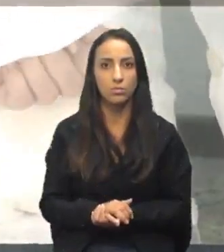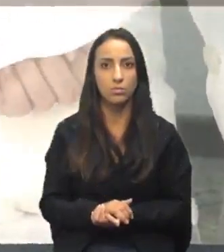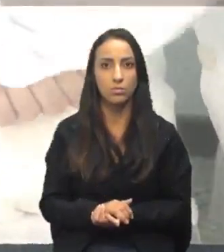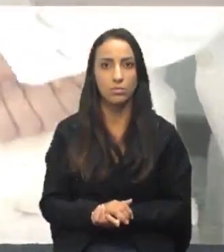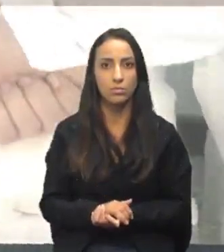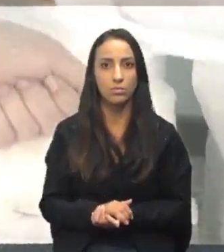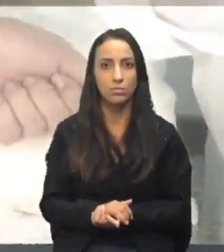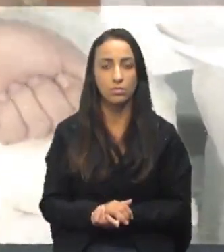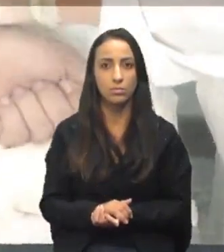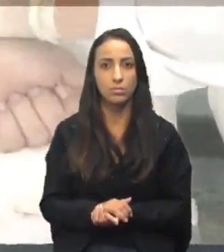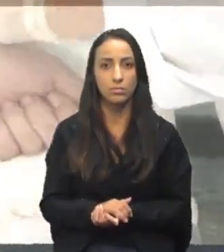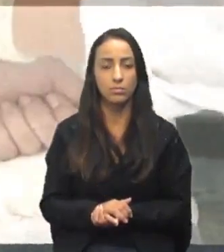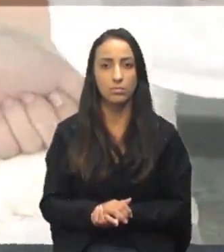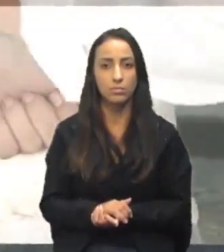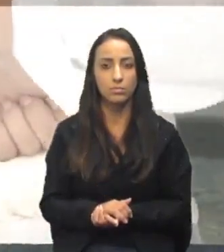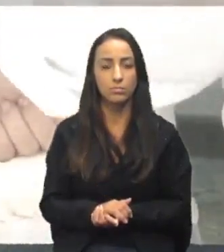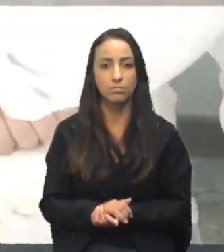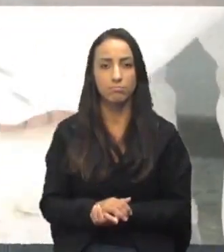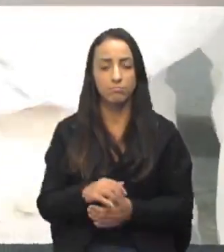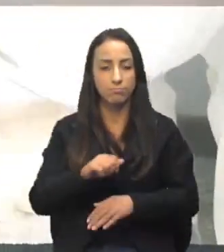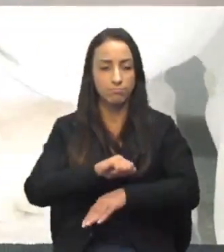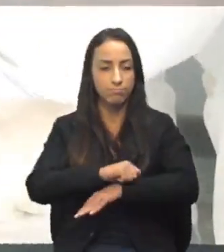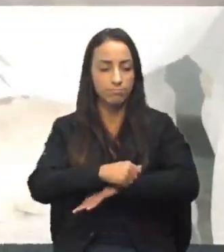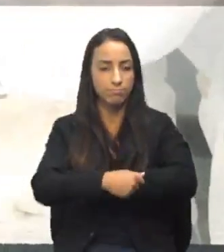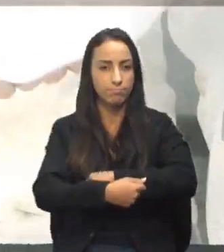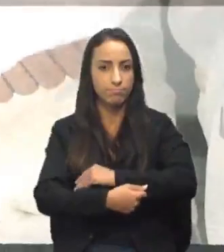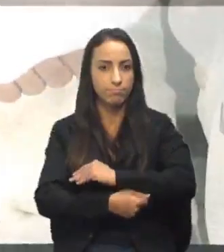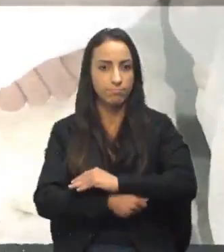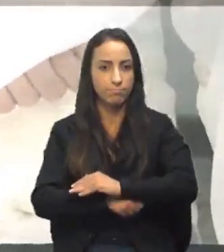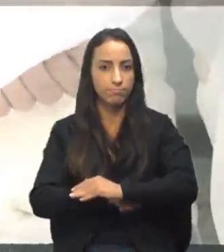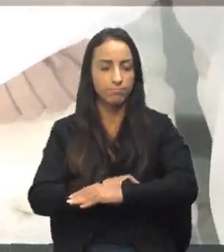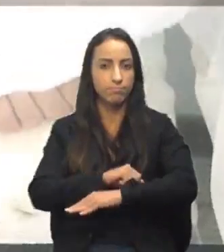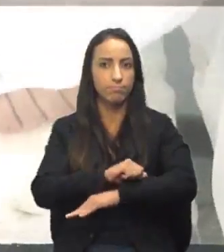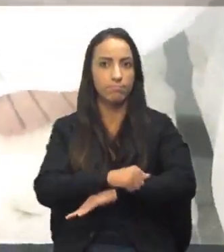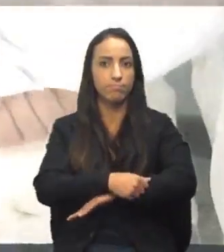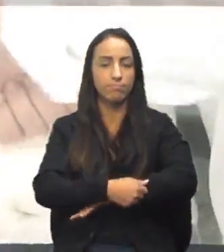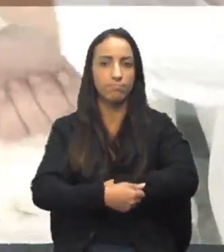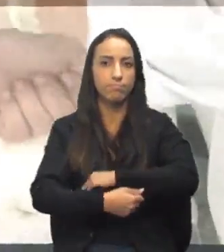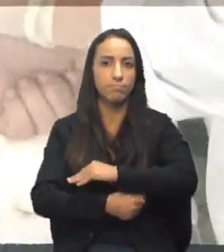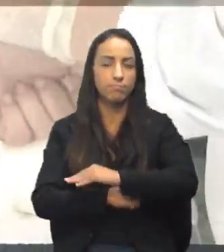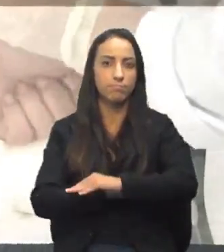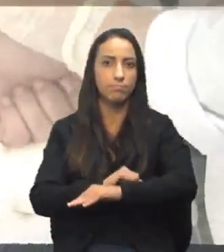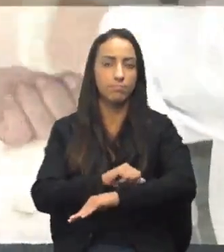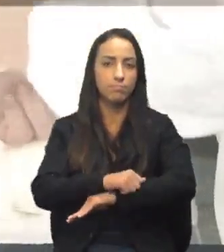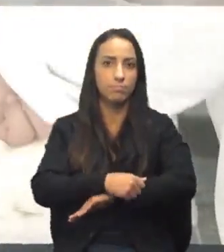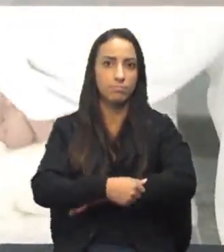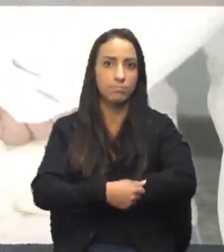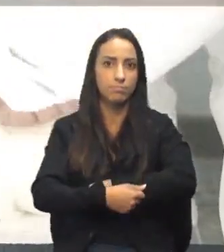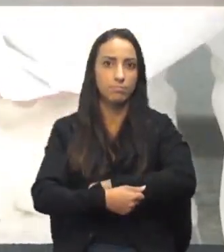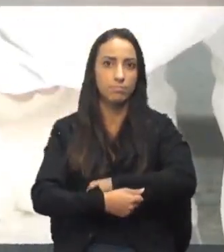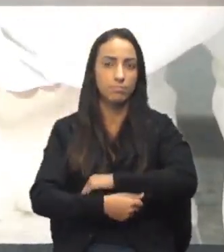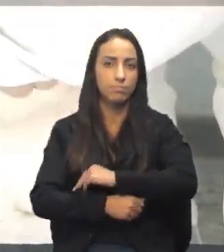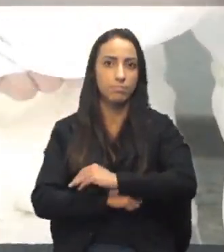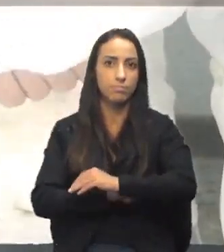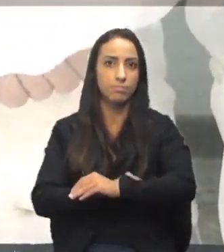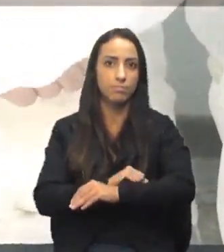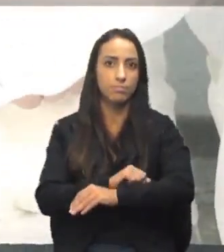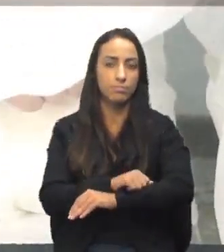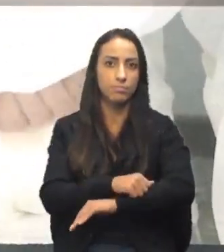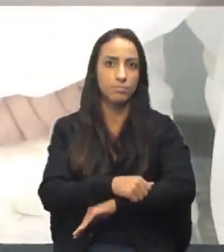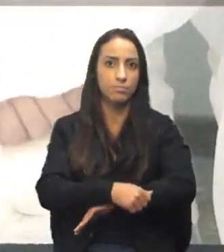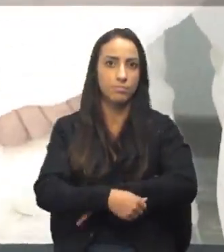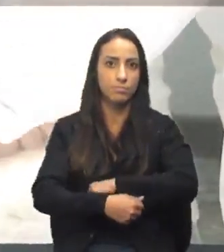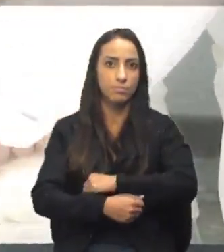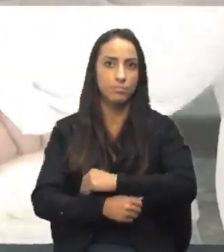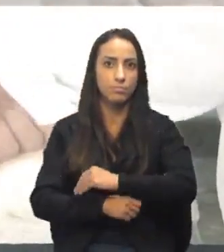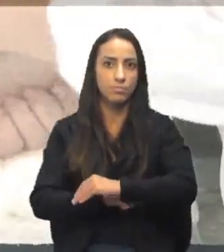dessa atadura deve ser sempre de maneira a facilitar o processo de enfaixamento. Veja que o rolo